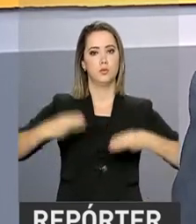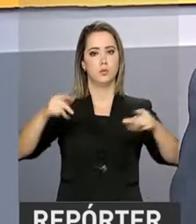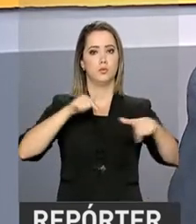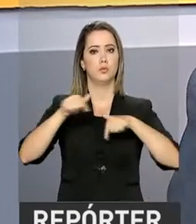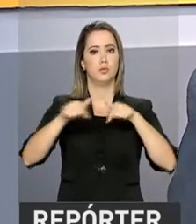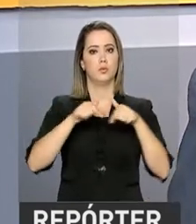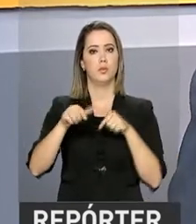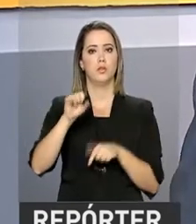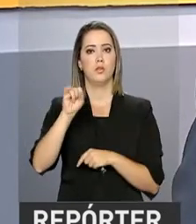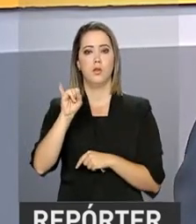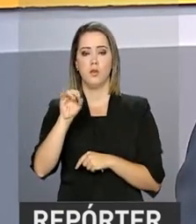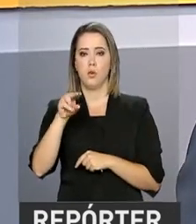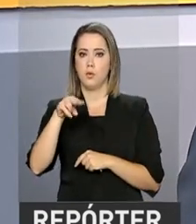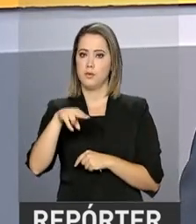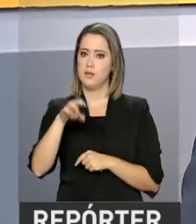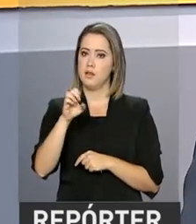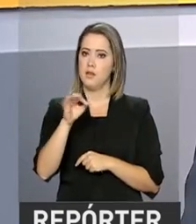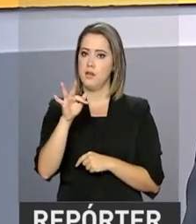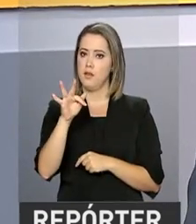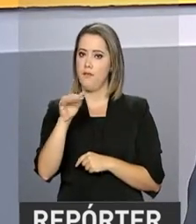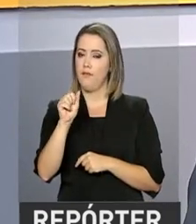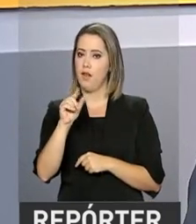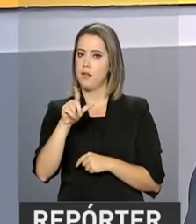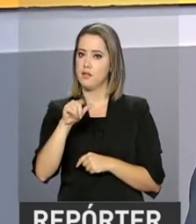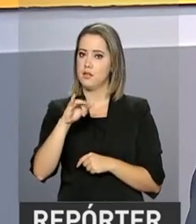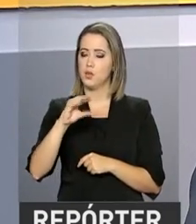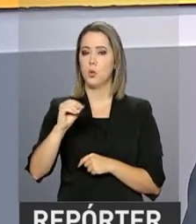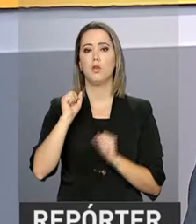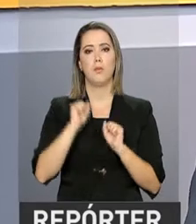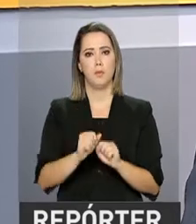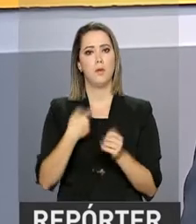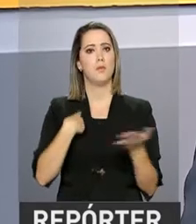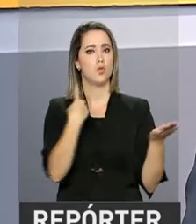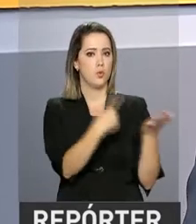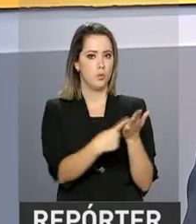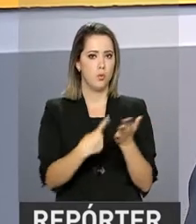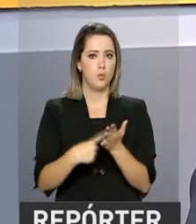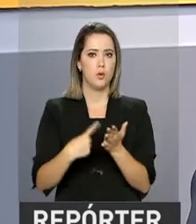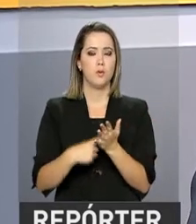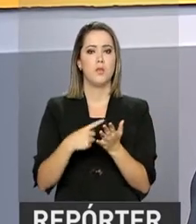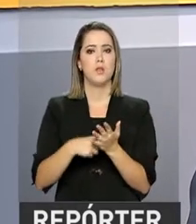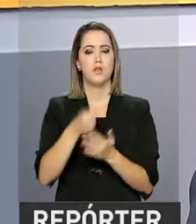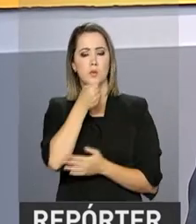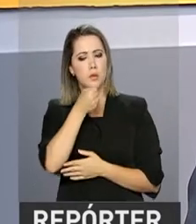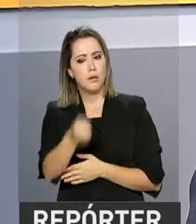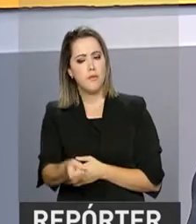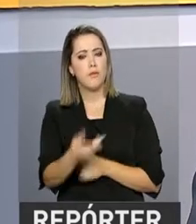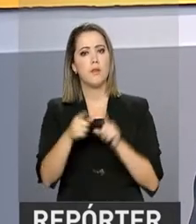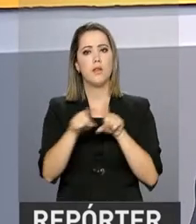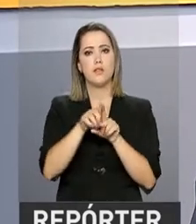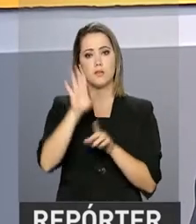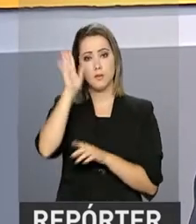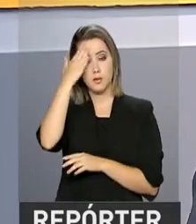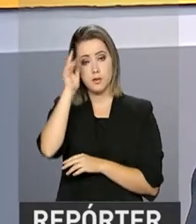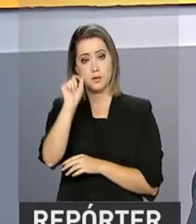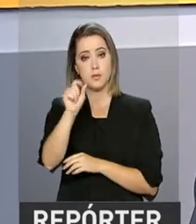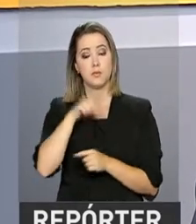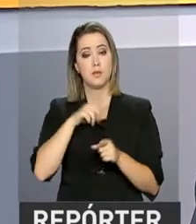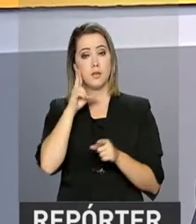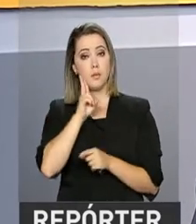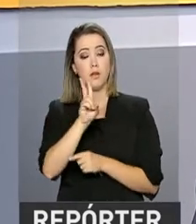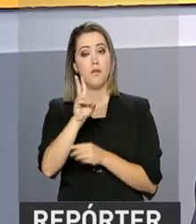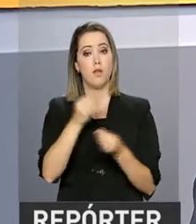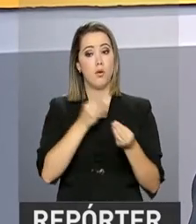cine fácil permite também agendar entrevistas com empregadores e acompanhar o andamento dos pedidos de seguro desemprego o